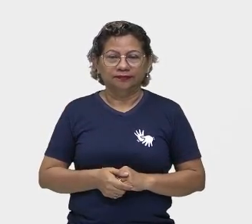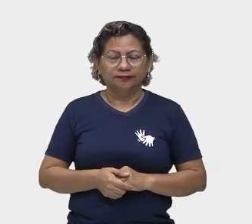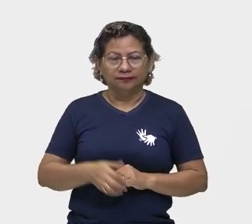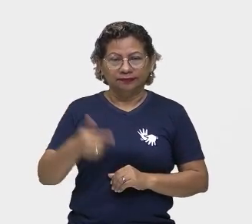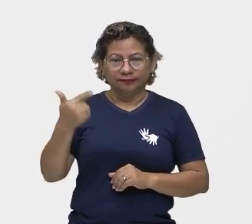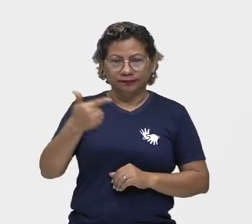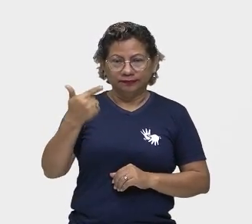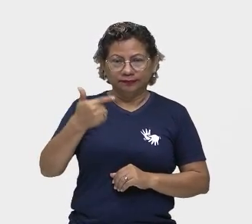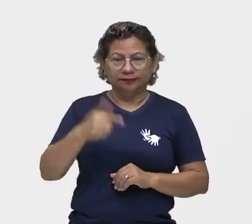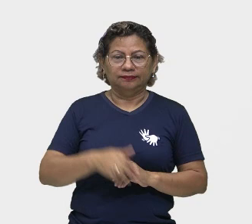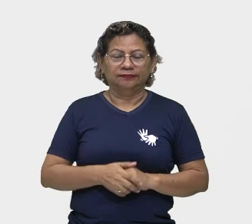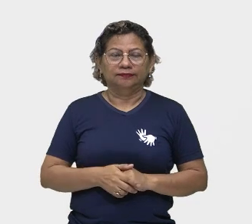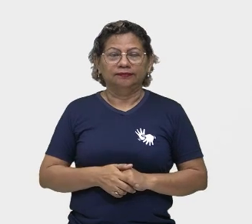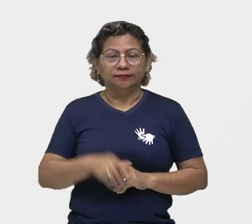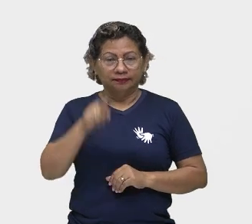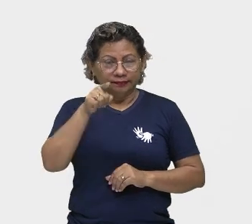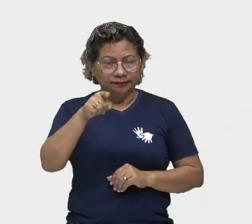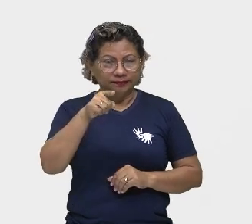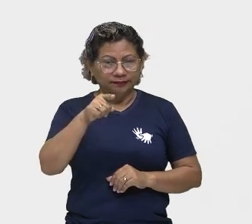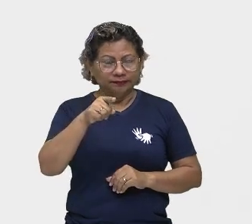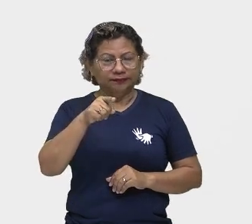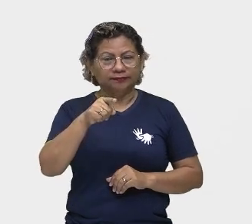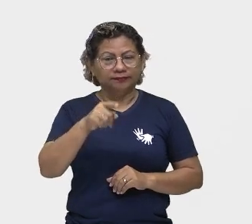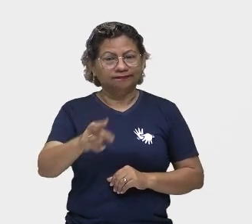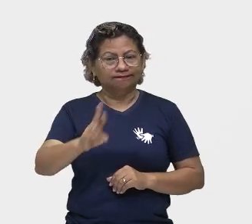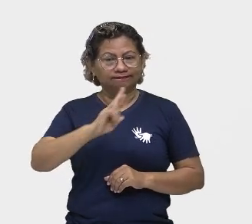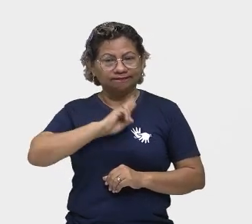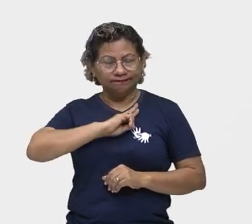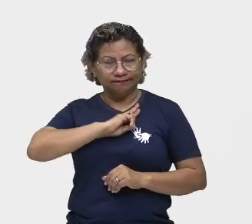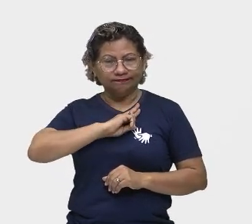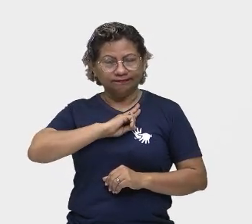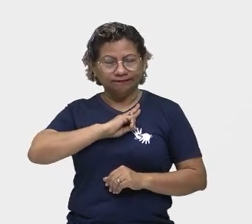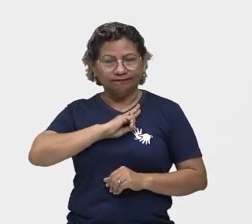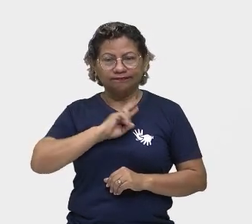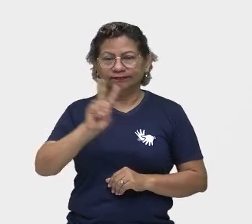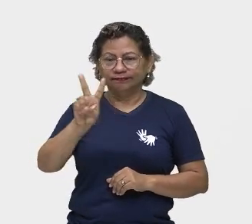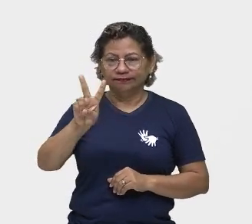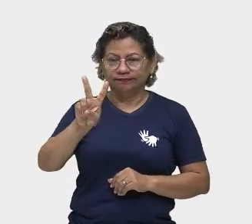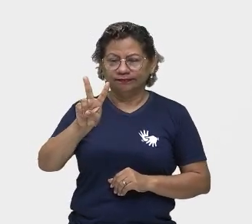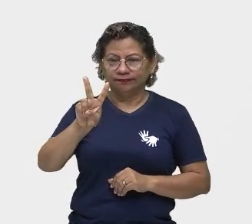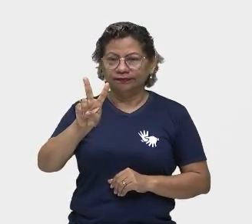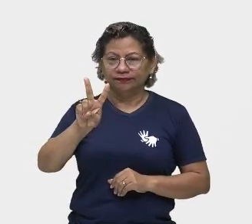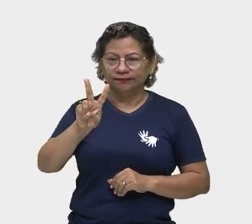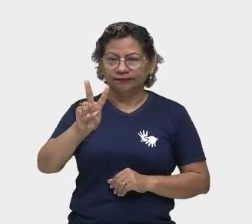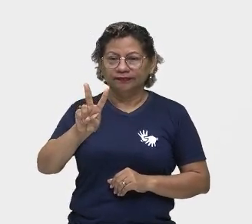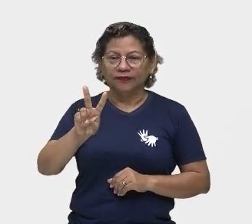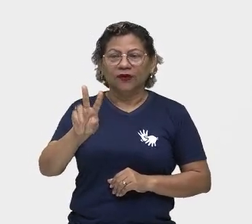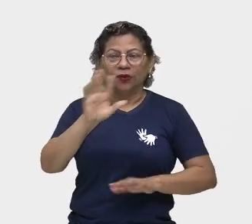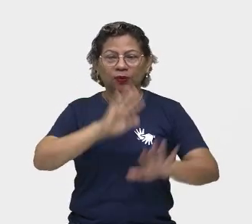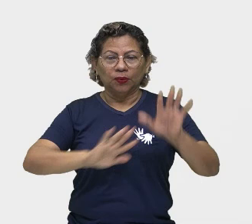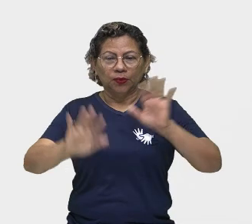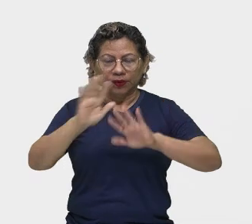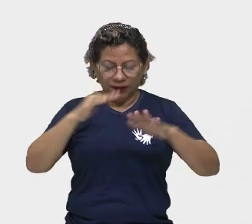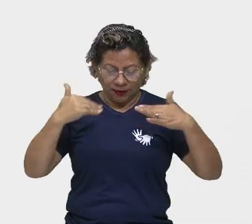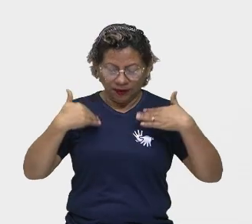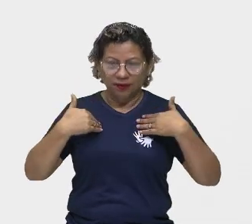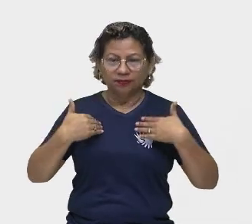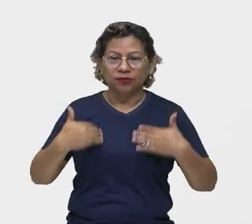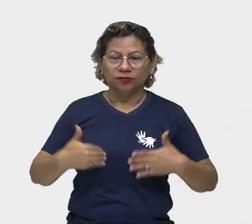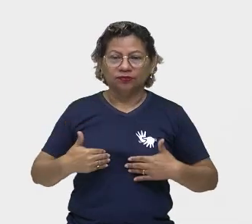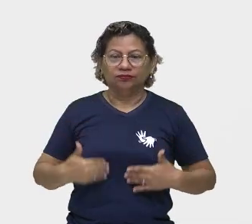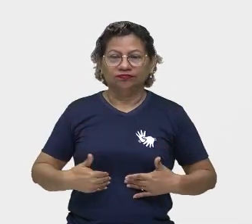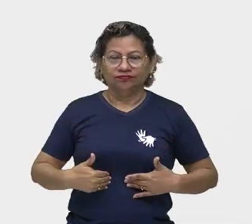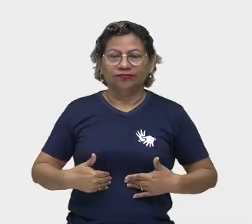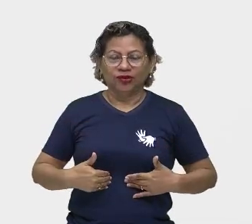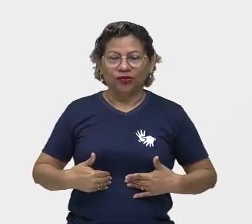dois nós pedimos aí que escrever sem dois cuidados que devemos ter com o nosso sistema esquelético vamos observar alguns